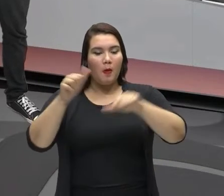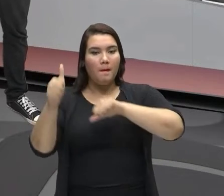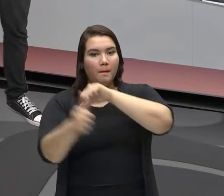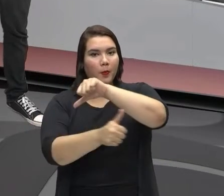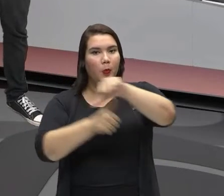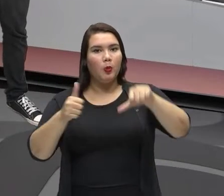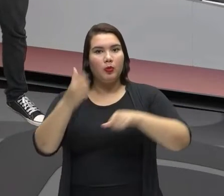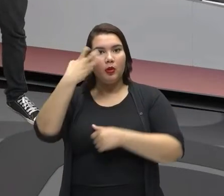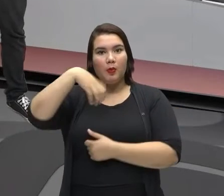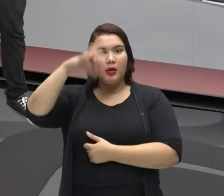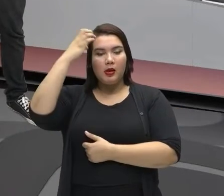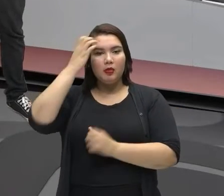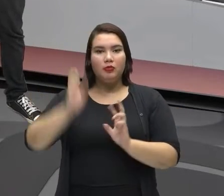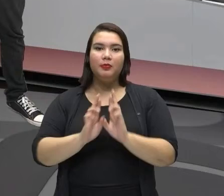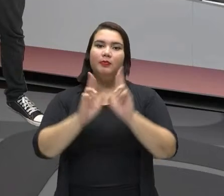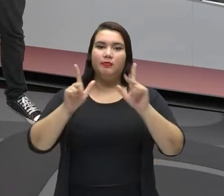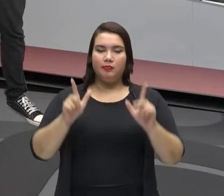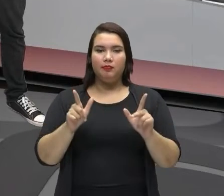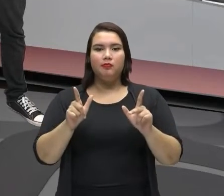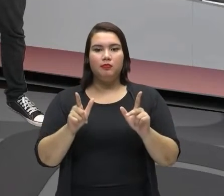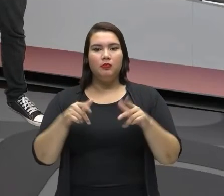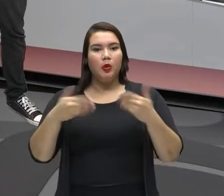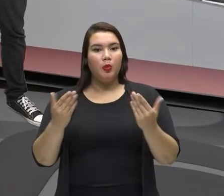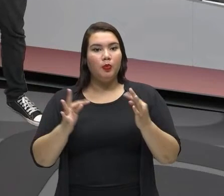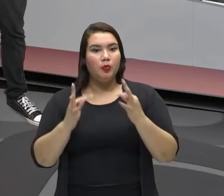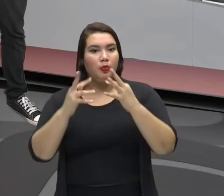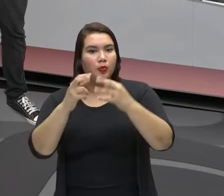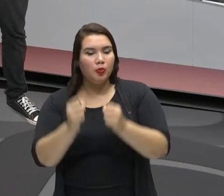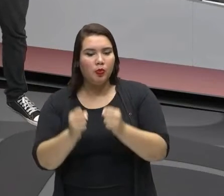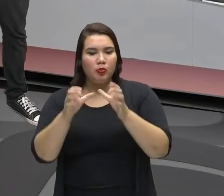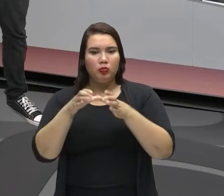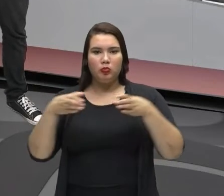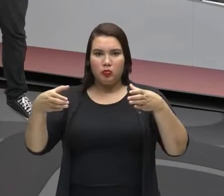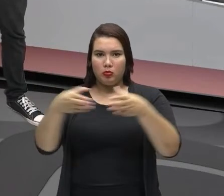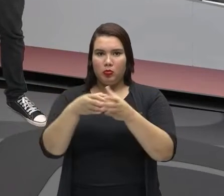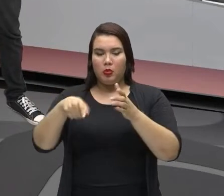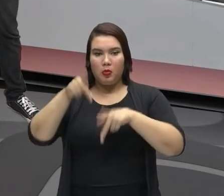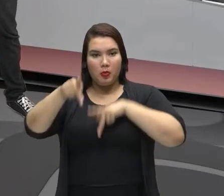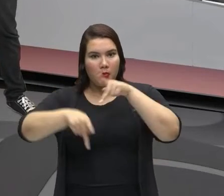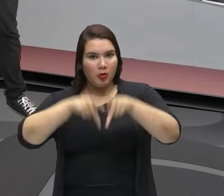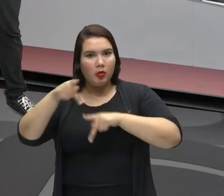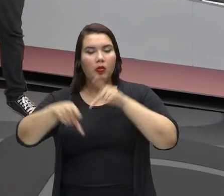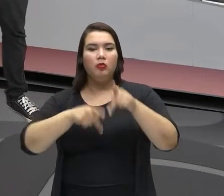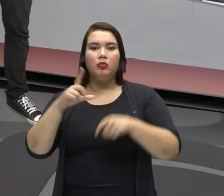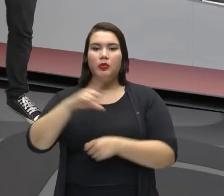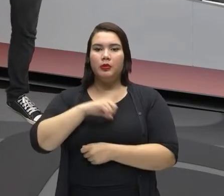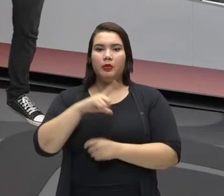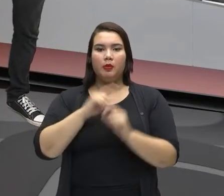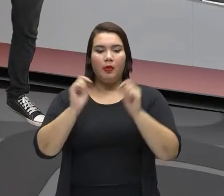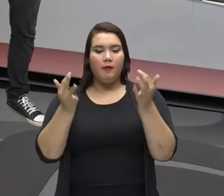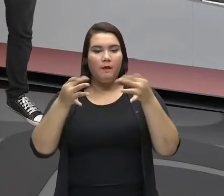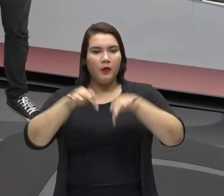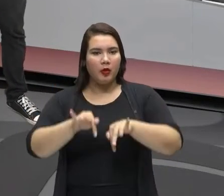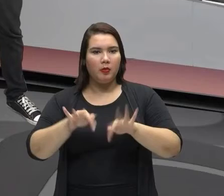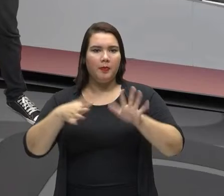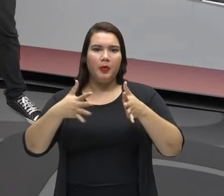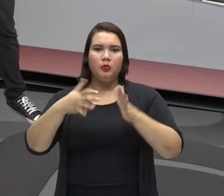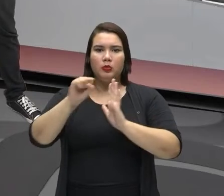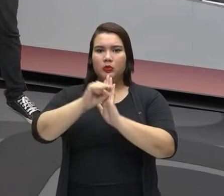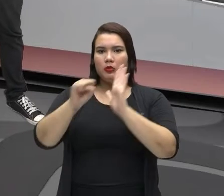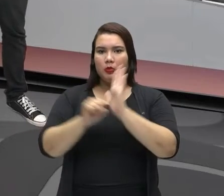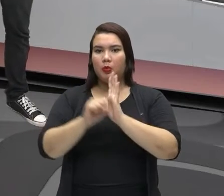reino tributário. Então, toda a grandeza do Império de Gana iria chegar ao fim aí por volta do